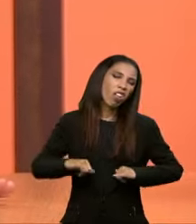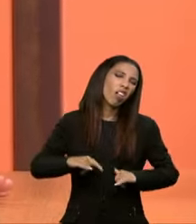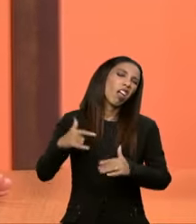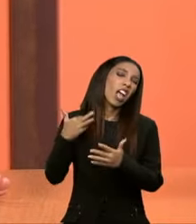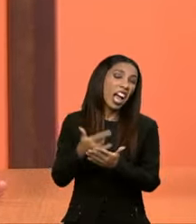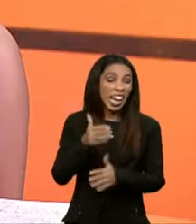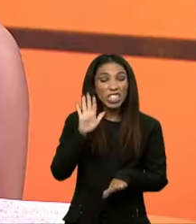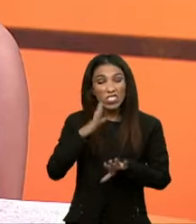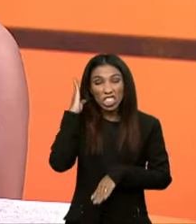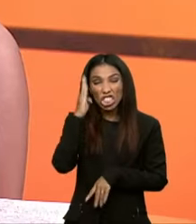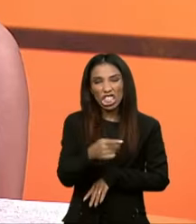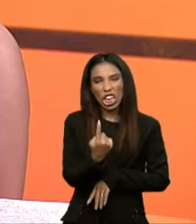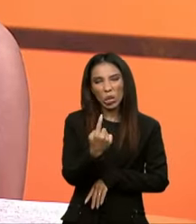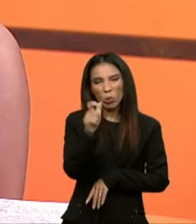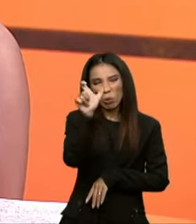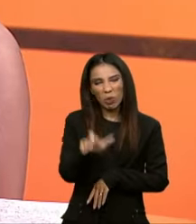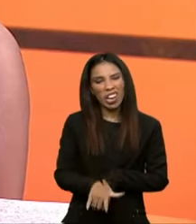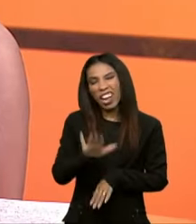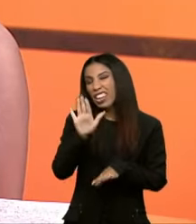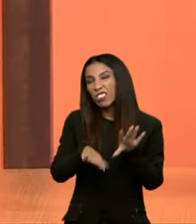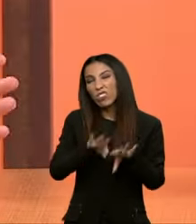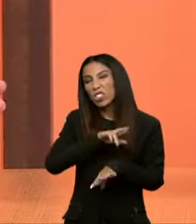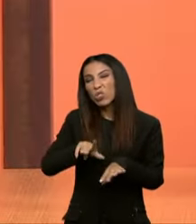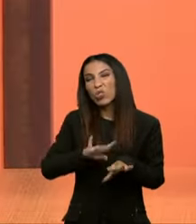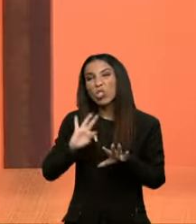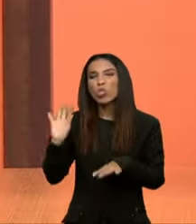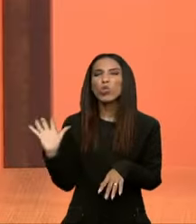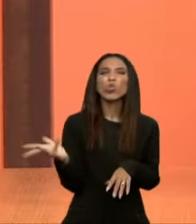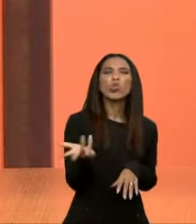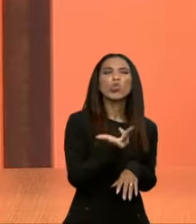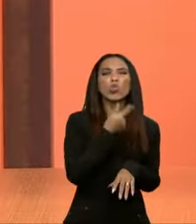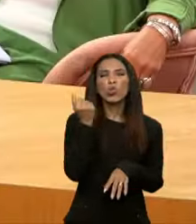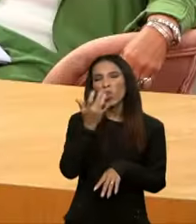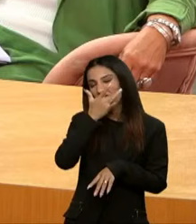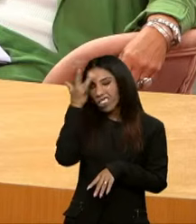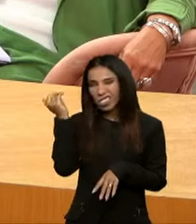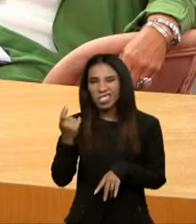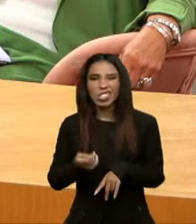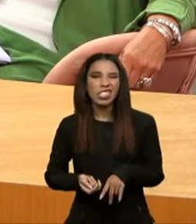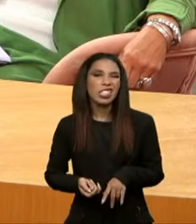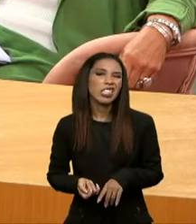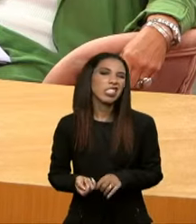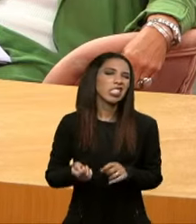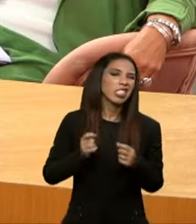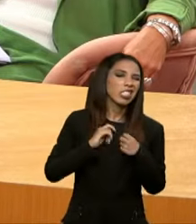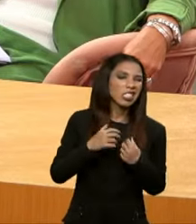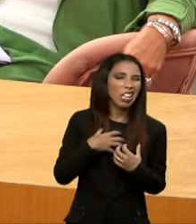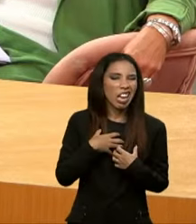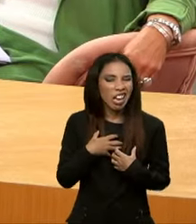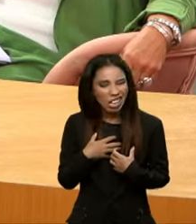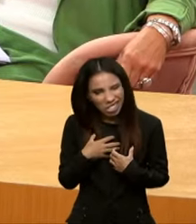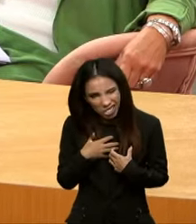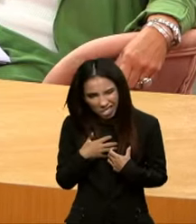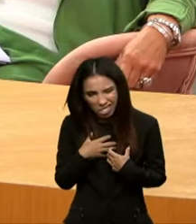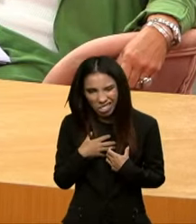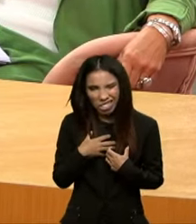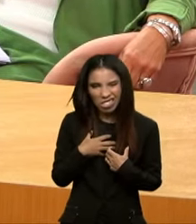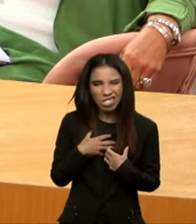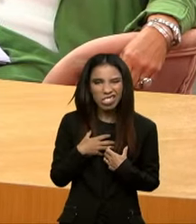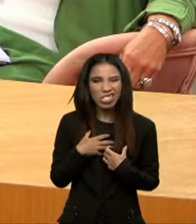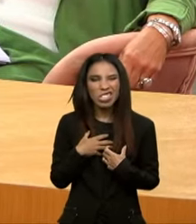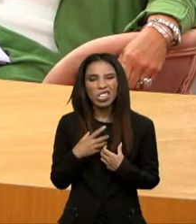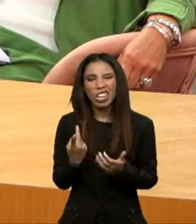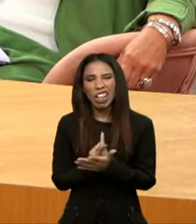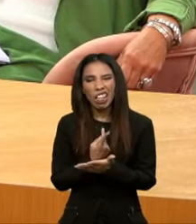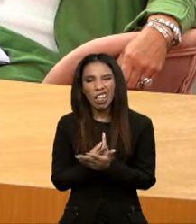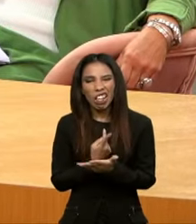é mesmo, mas às vezes nem é. Às vezes é todo mundo que passou ali e deixou um pouquinho de, sabe? De palhaçada, de